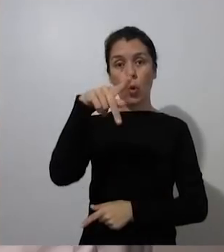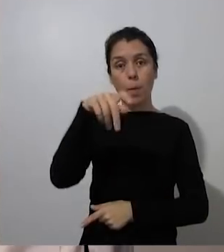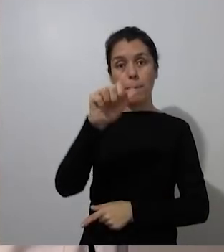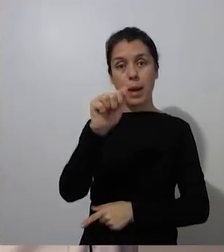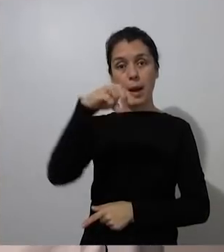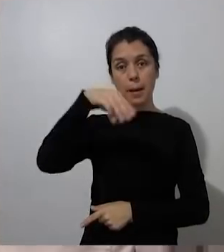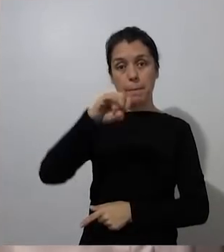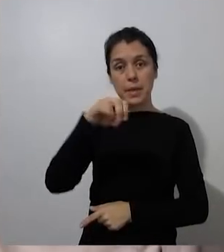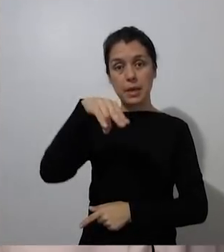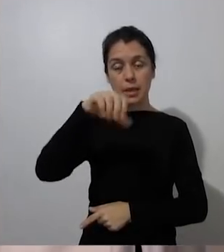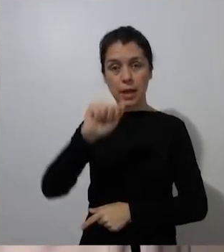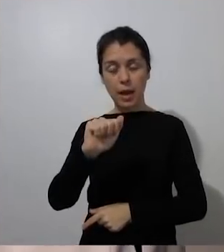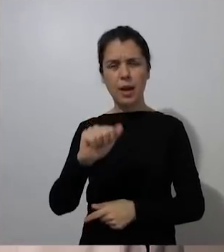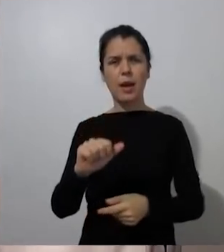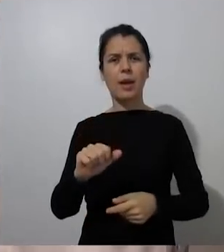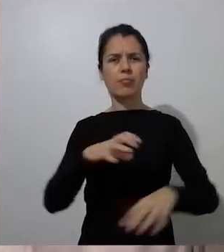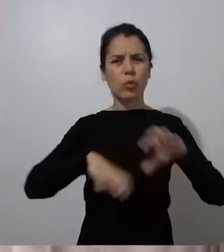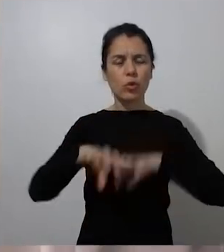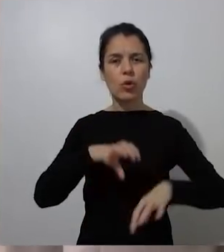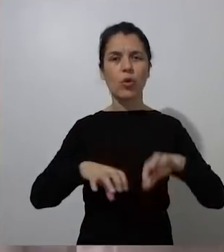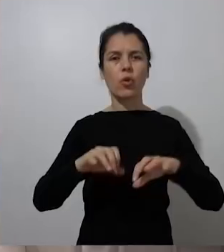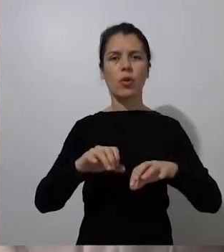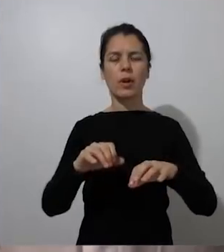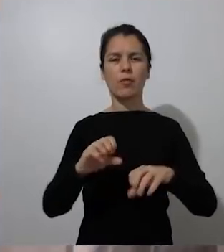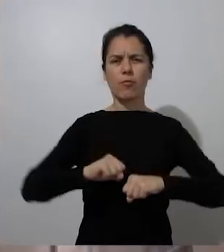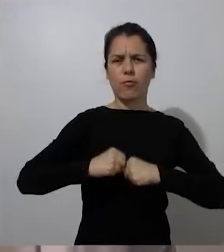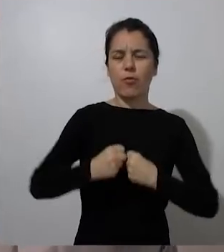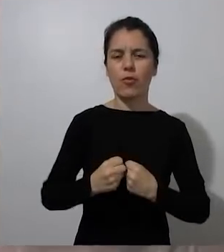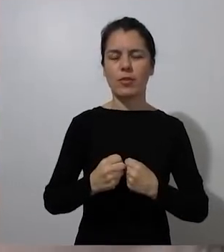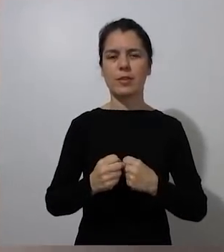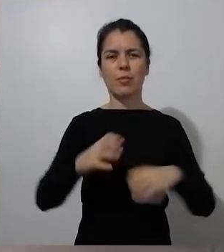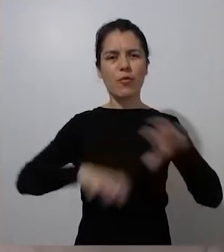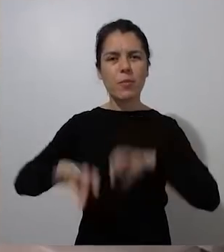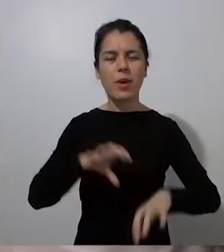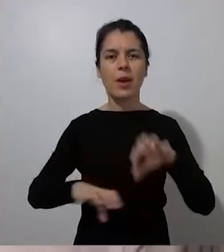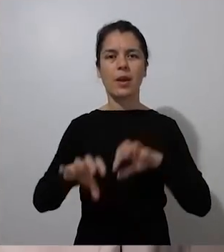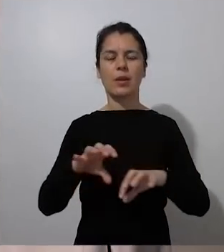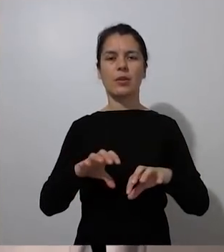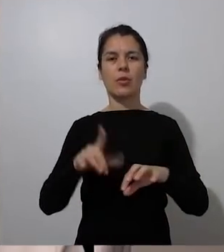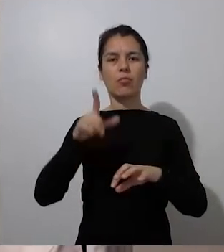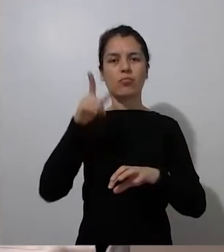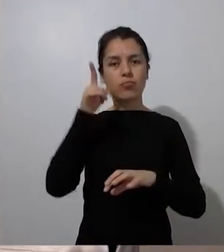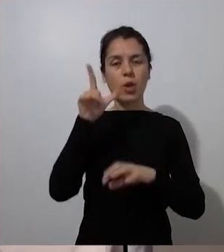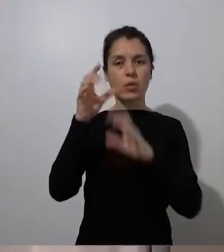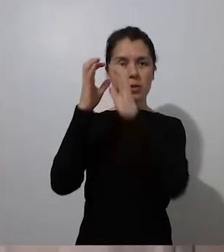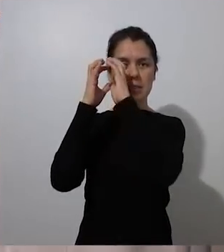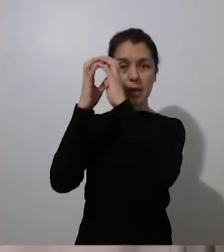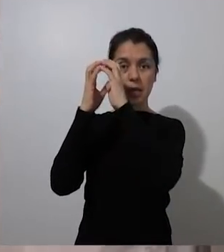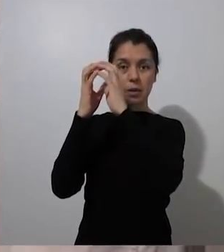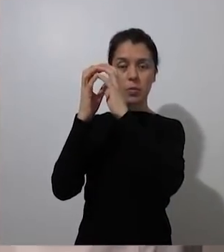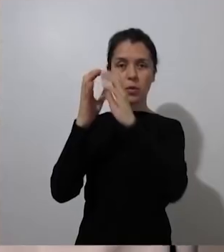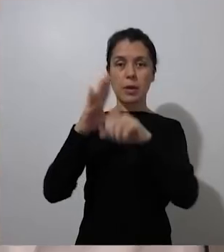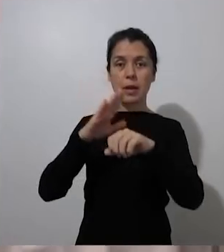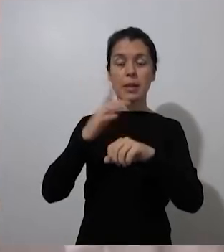é dopamina, atividade motora, que tem a questão da energia física, né? A recompensa no